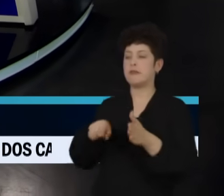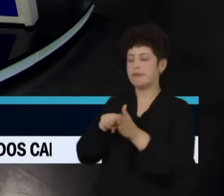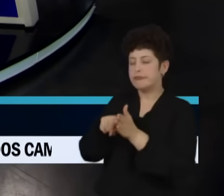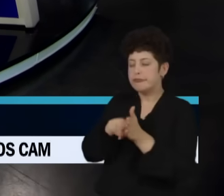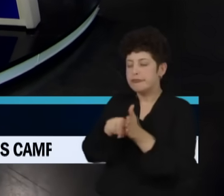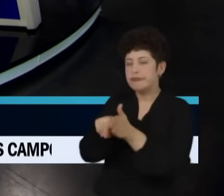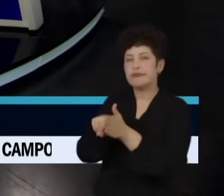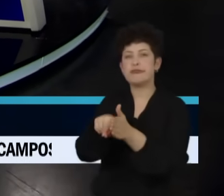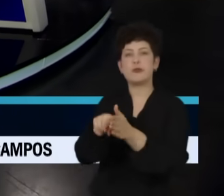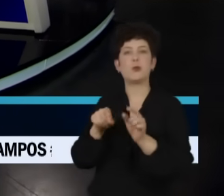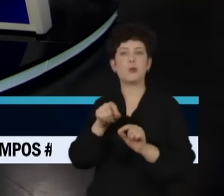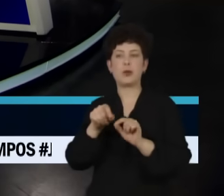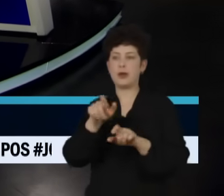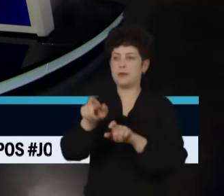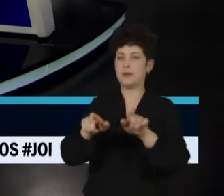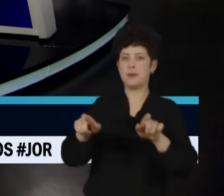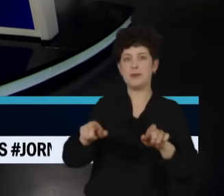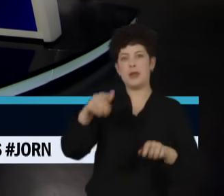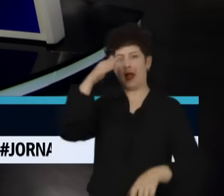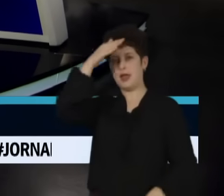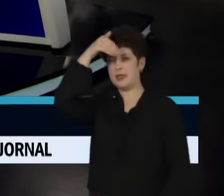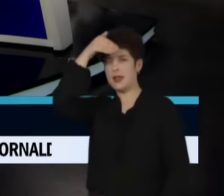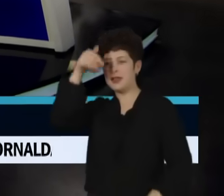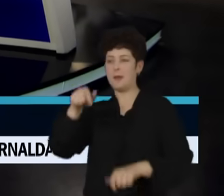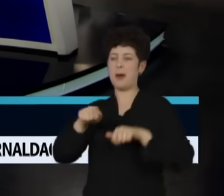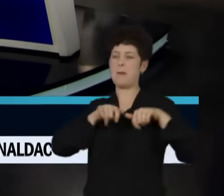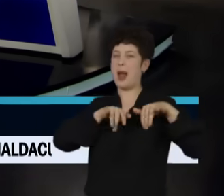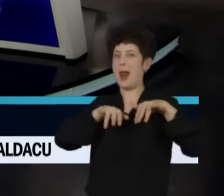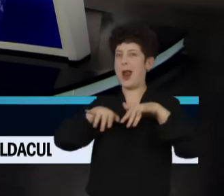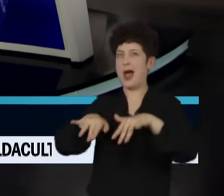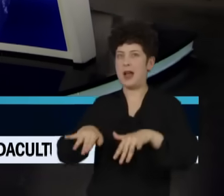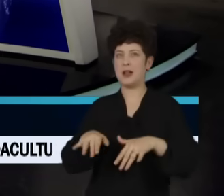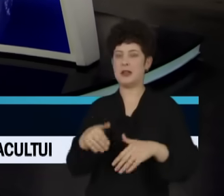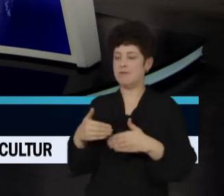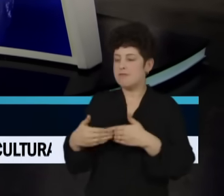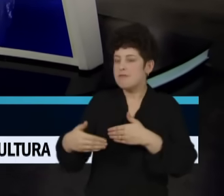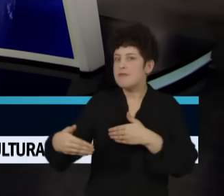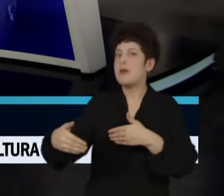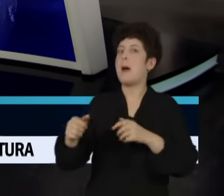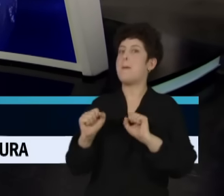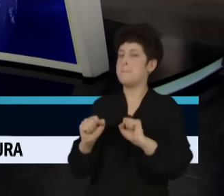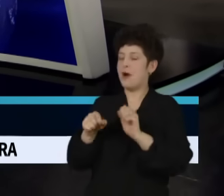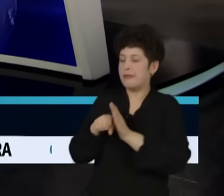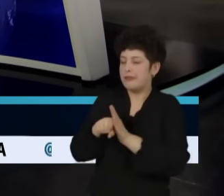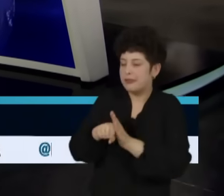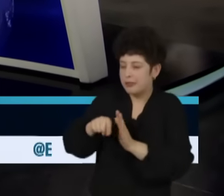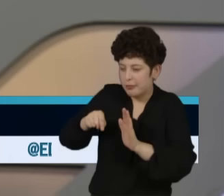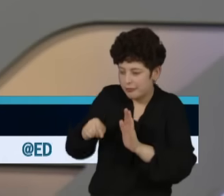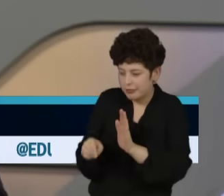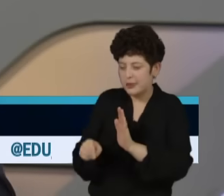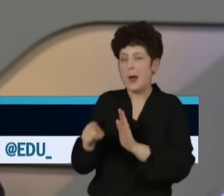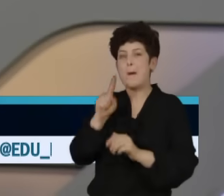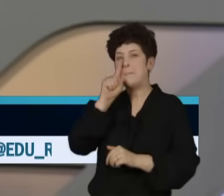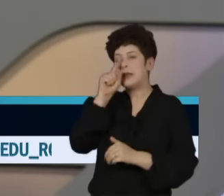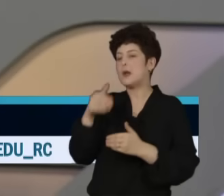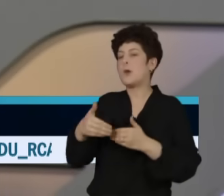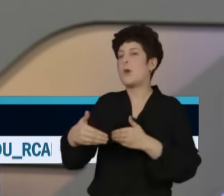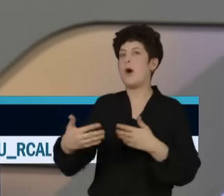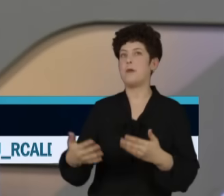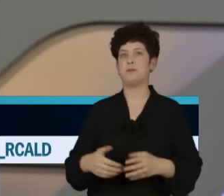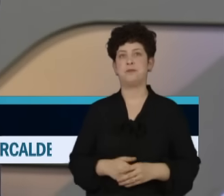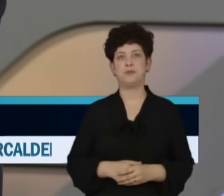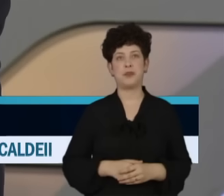concentrando no envolvimento de Donald Trump na invasão. O quanto isso ainda pode crescer e quais os riscos? Bom, eu já